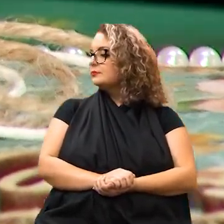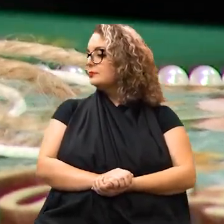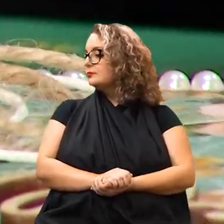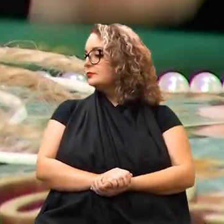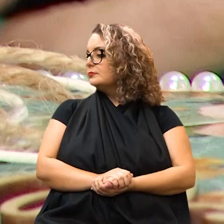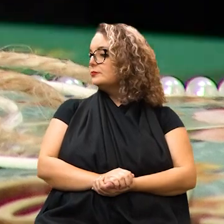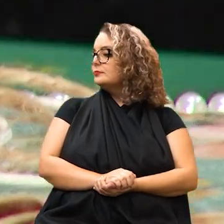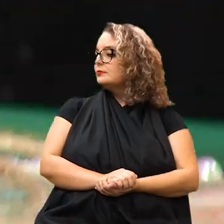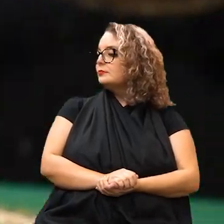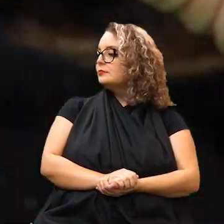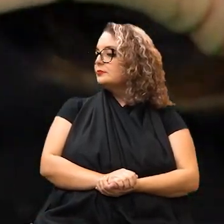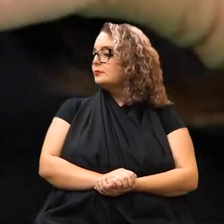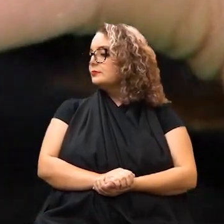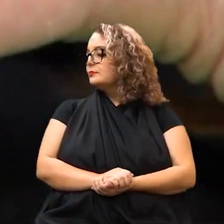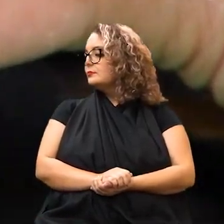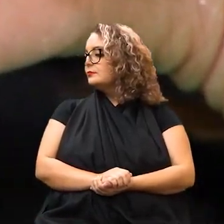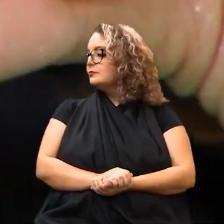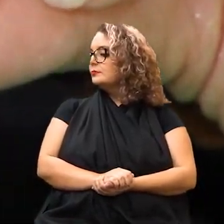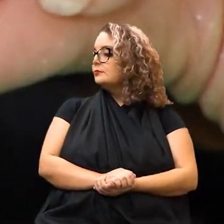Aqui.